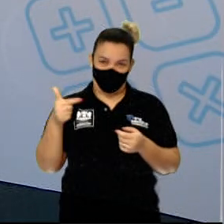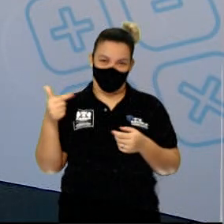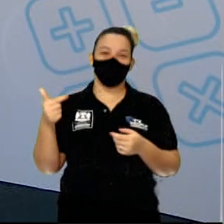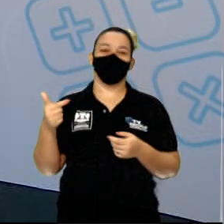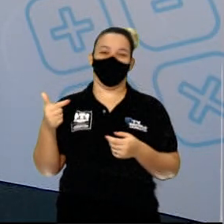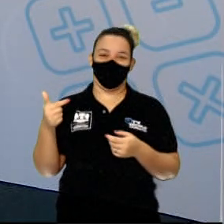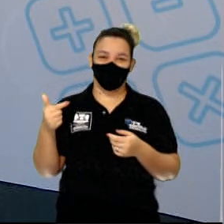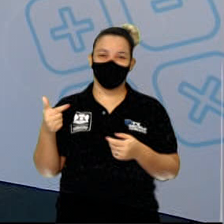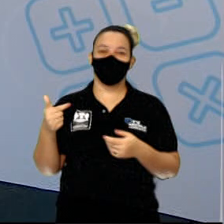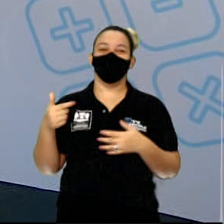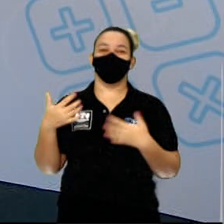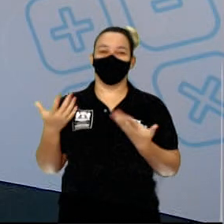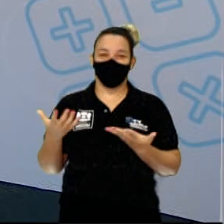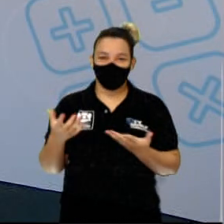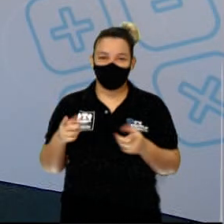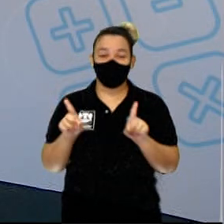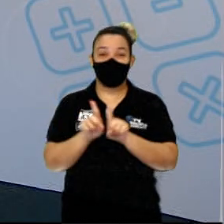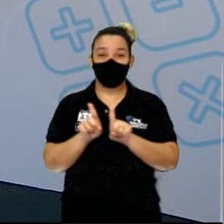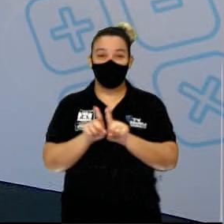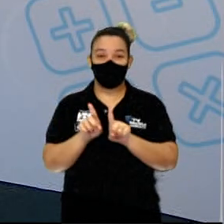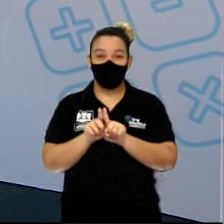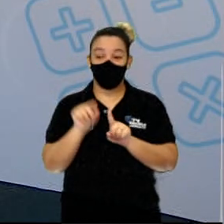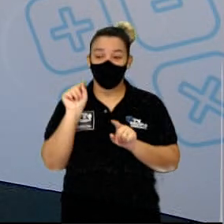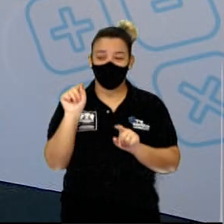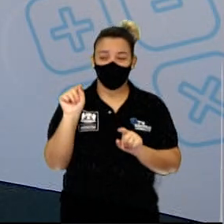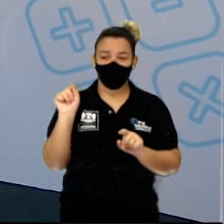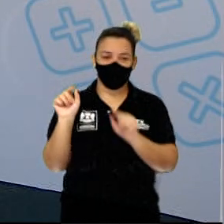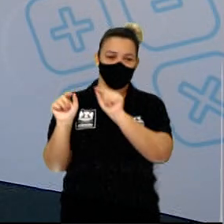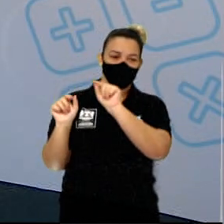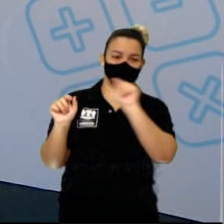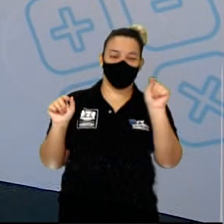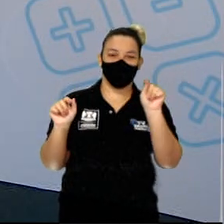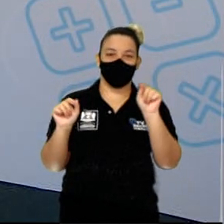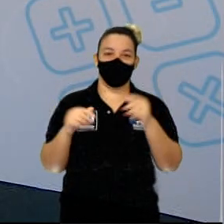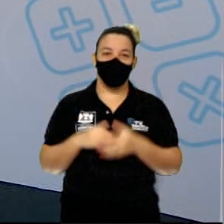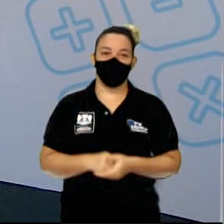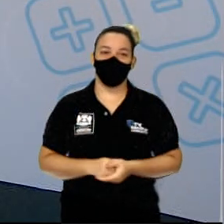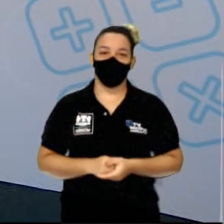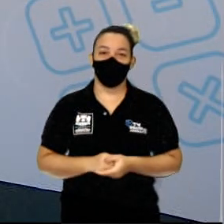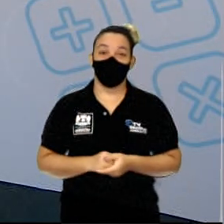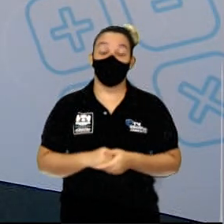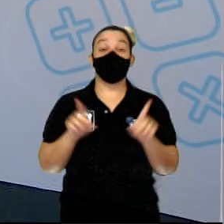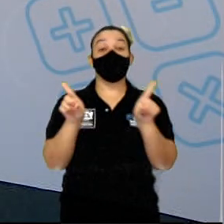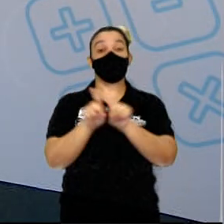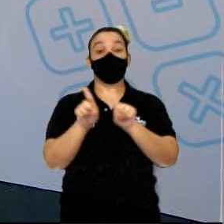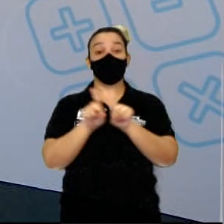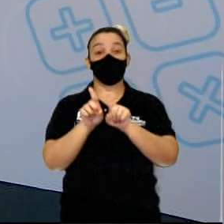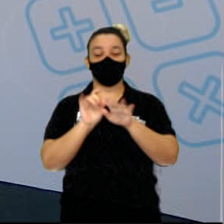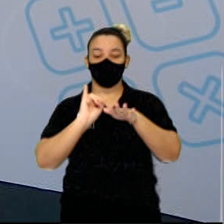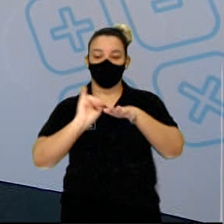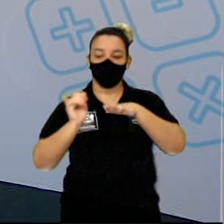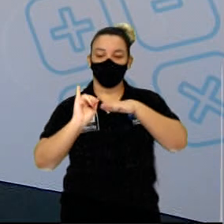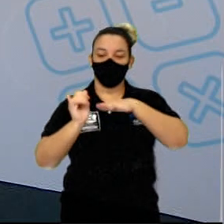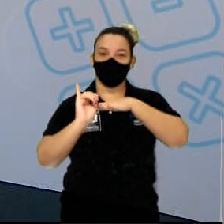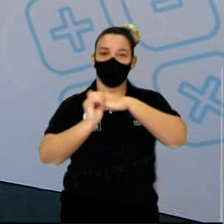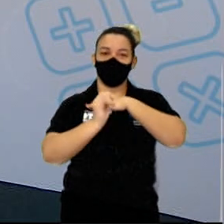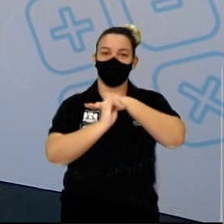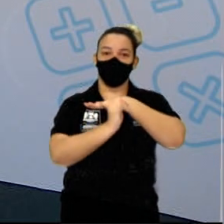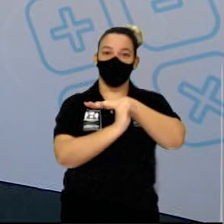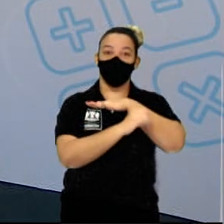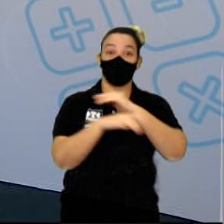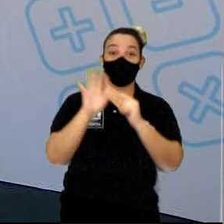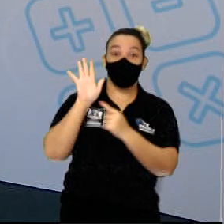íntegra, geralmente seguido de 2 pontos e travessão. O enredo, que é a história, é composto de